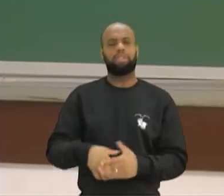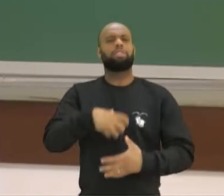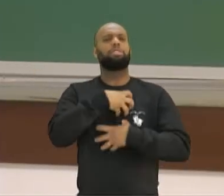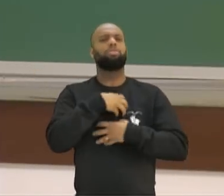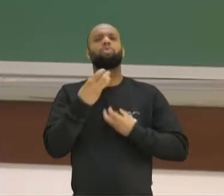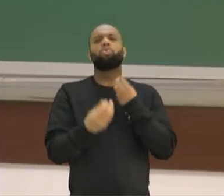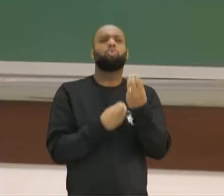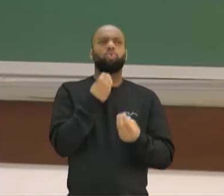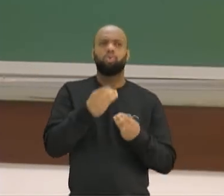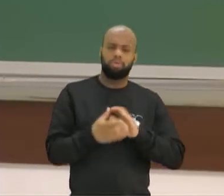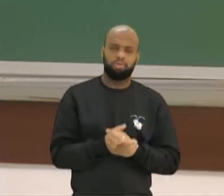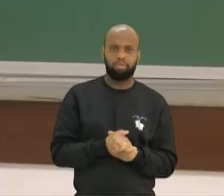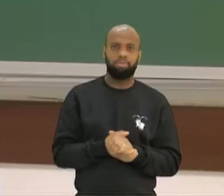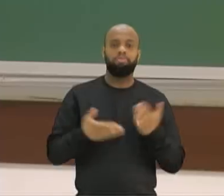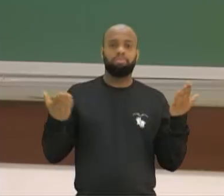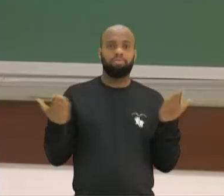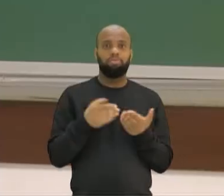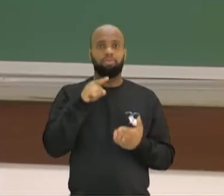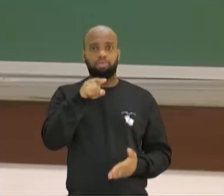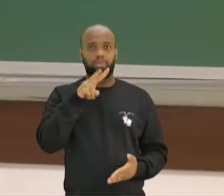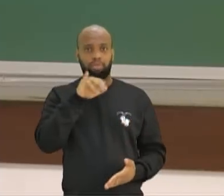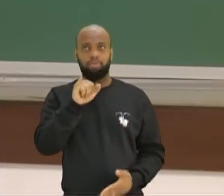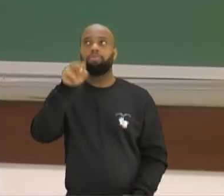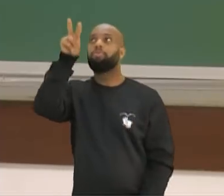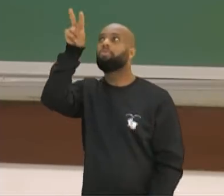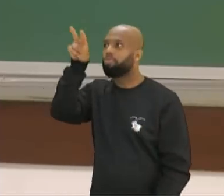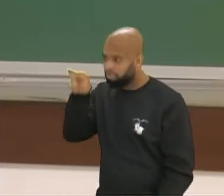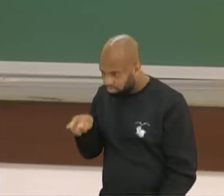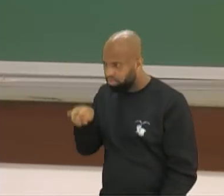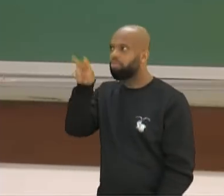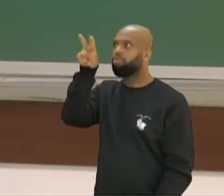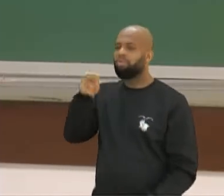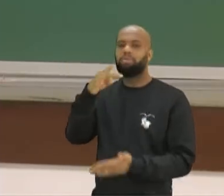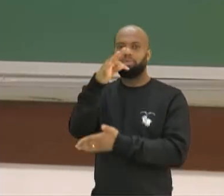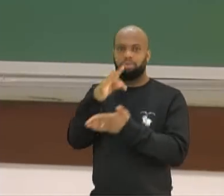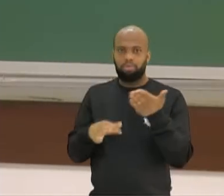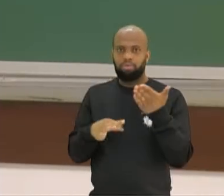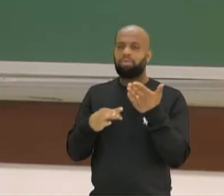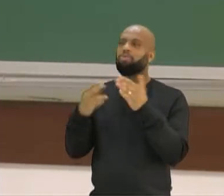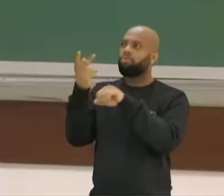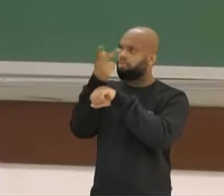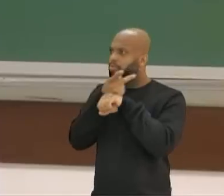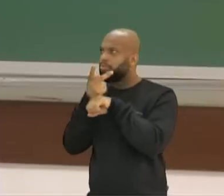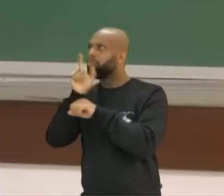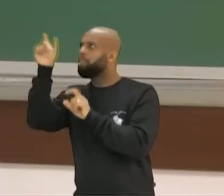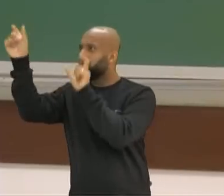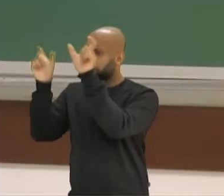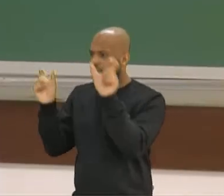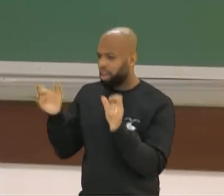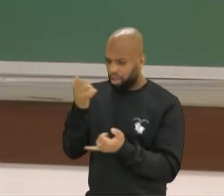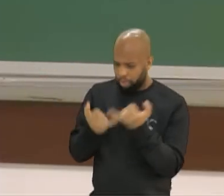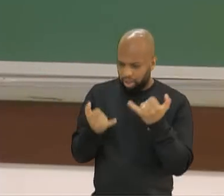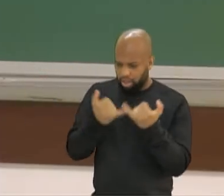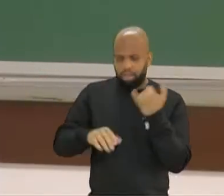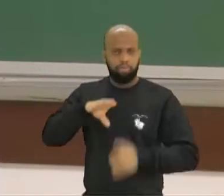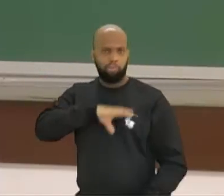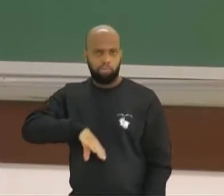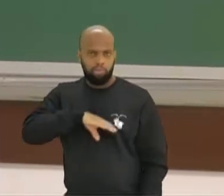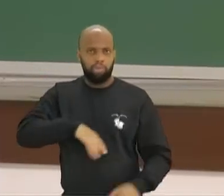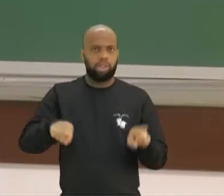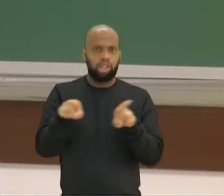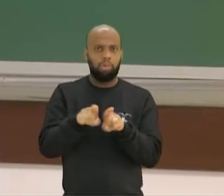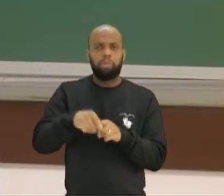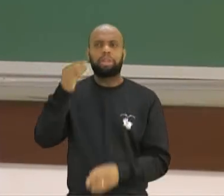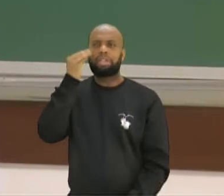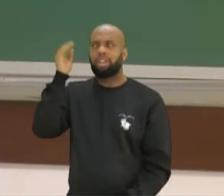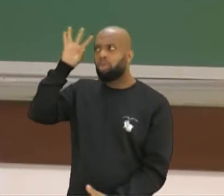eu quero que você faça agora? Passe o olho pelo texto, procure as palavras cognatas, procura